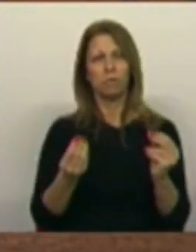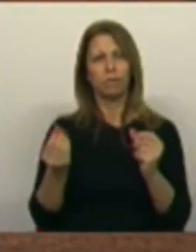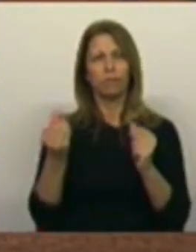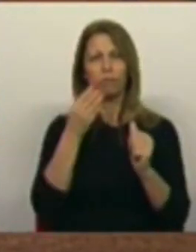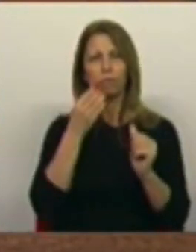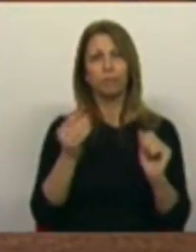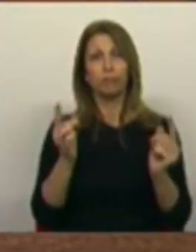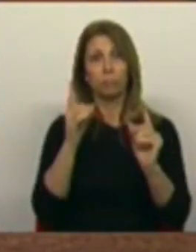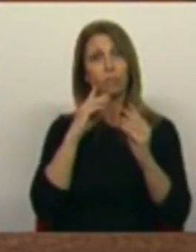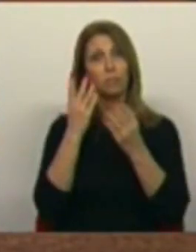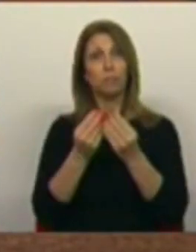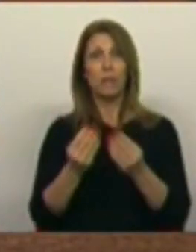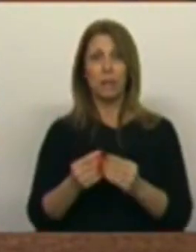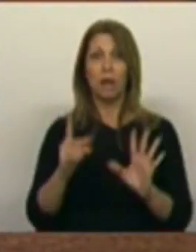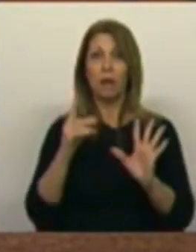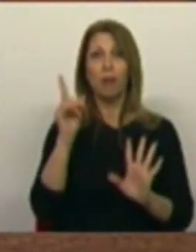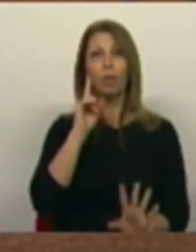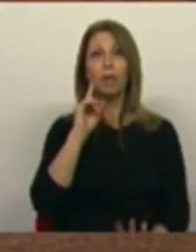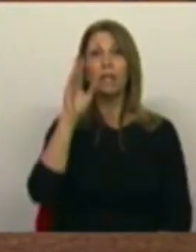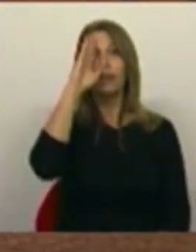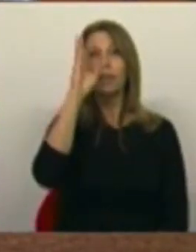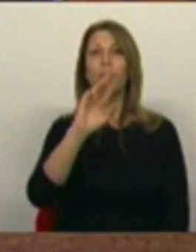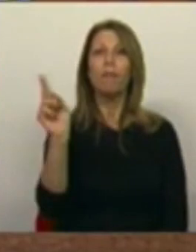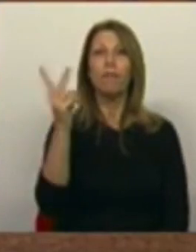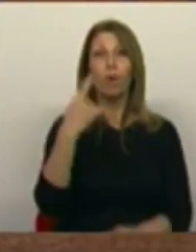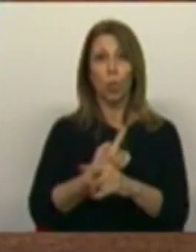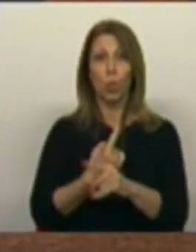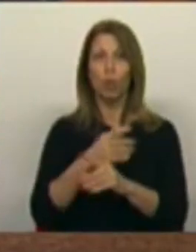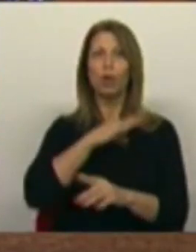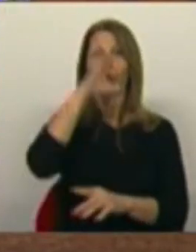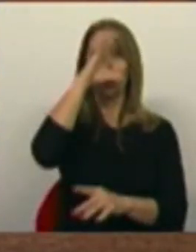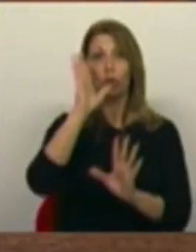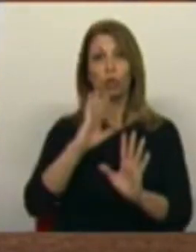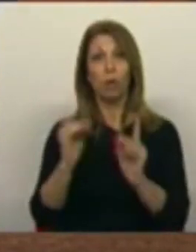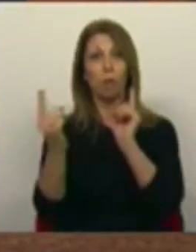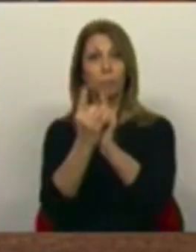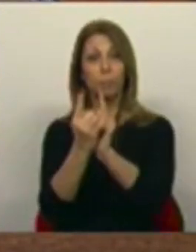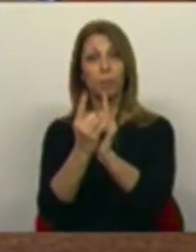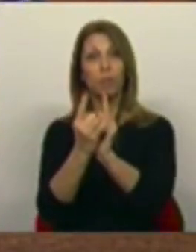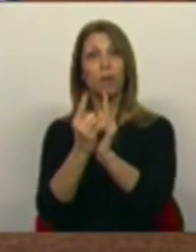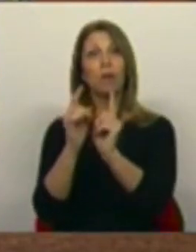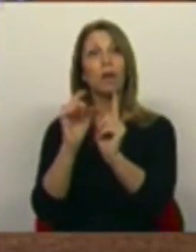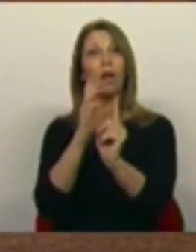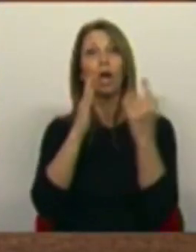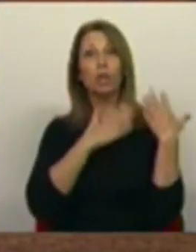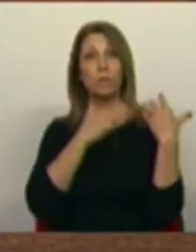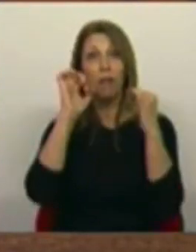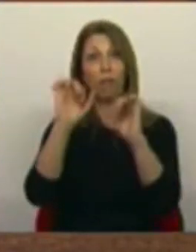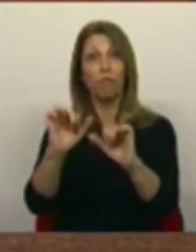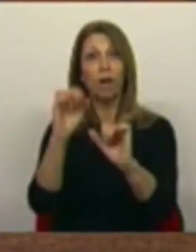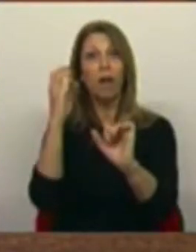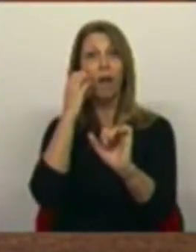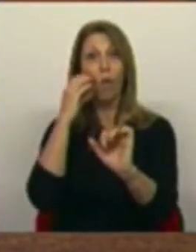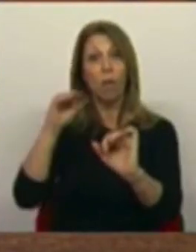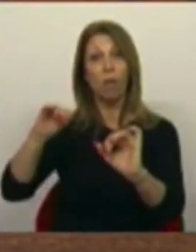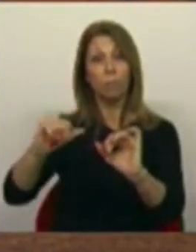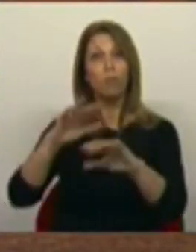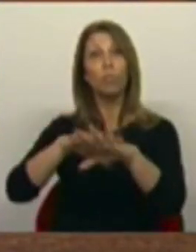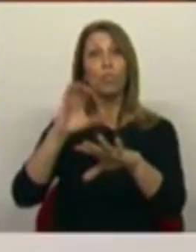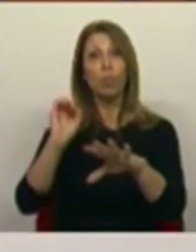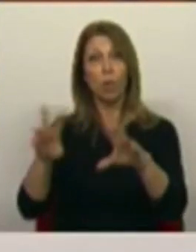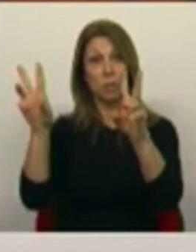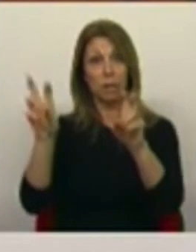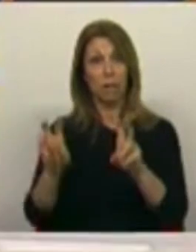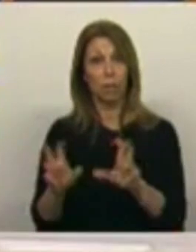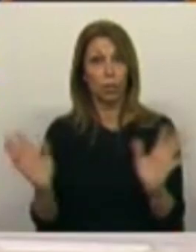matéria. É importante saber duas coisas, Sr. Ministro. Já falou ou não com o seu responsável angolano em matéria sobre este assunto?